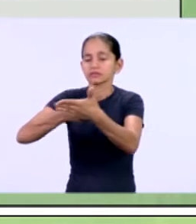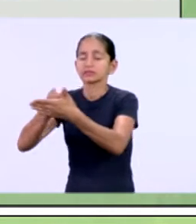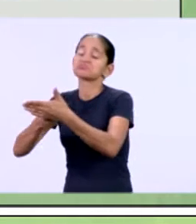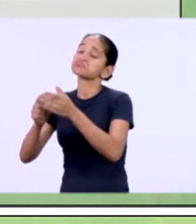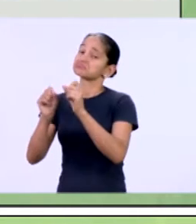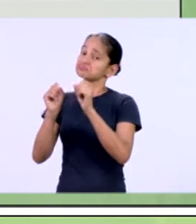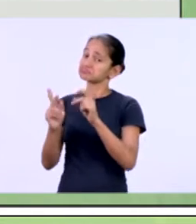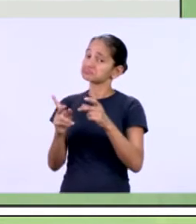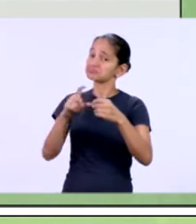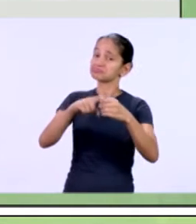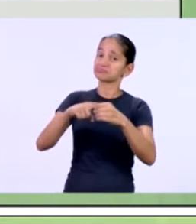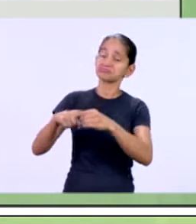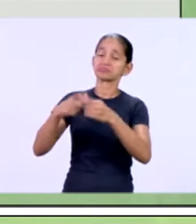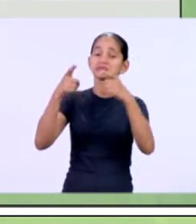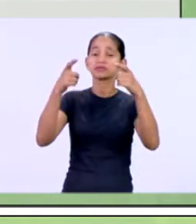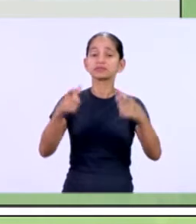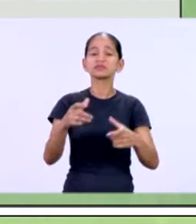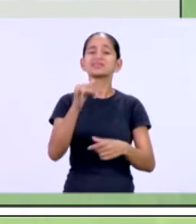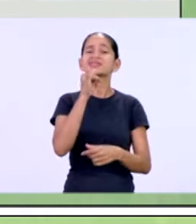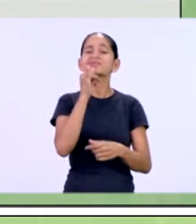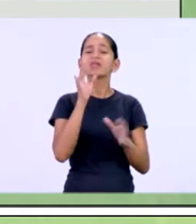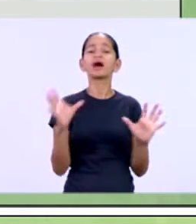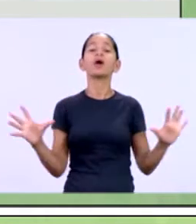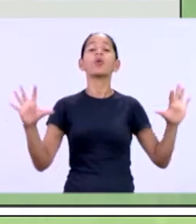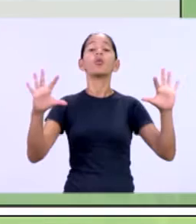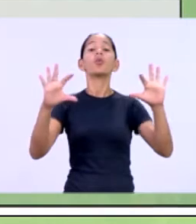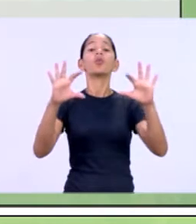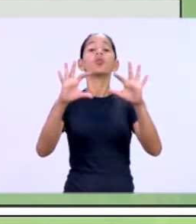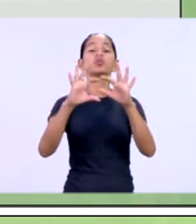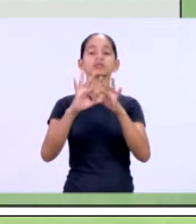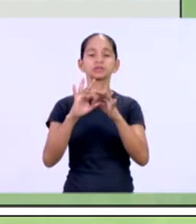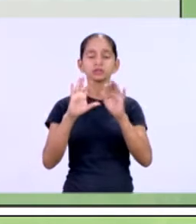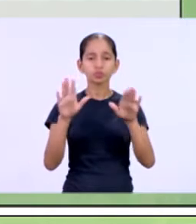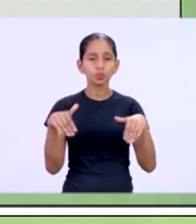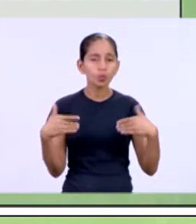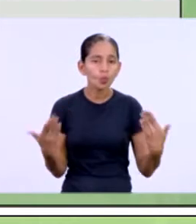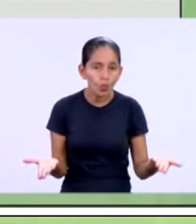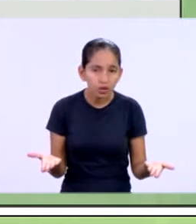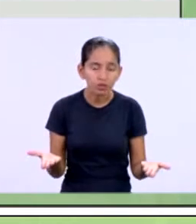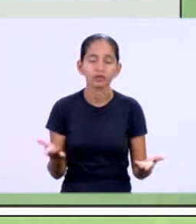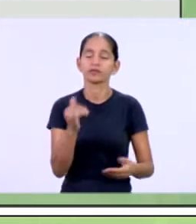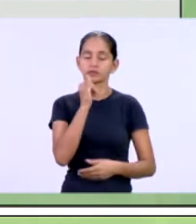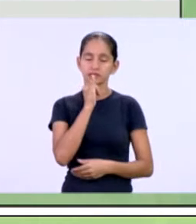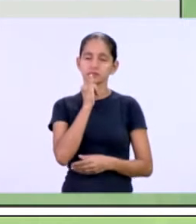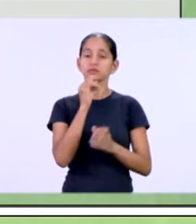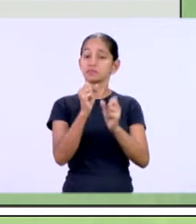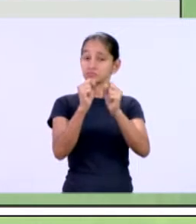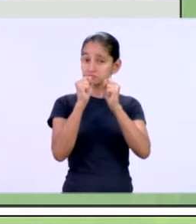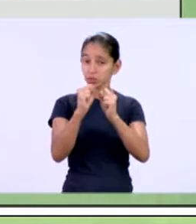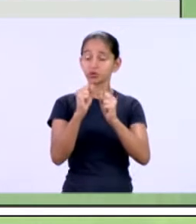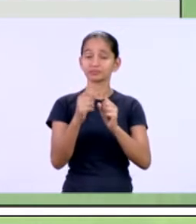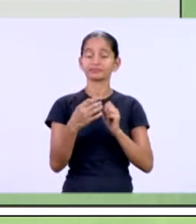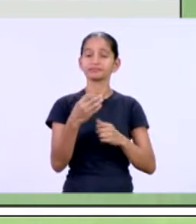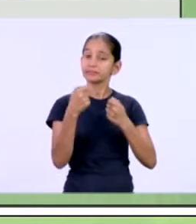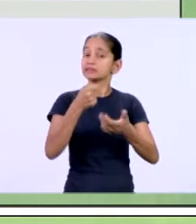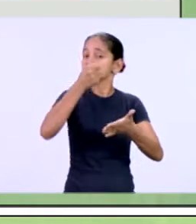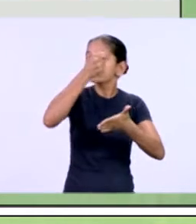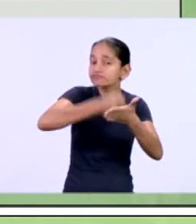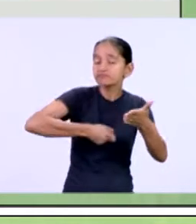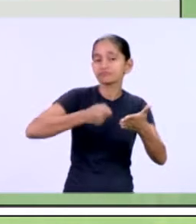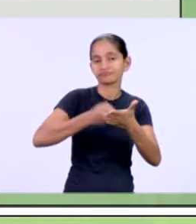plenamente vinculada. O que a gente tem que tirar disso aqui? Importante a gente lembrar que deve ser compulsória, é obrigatório o